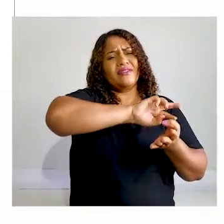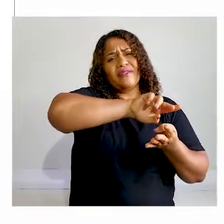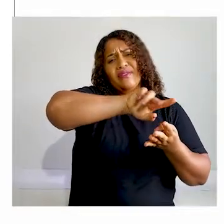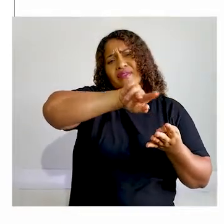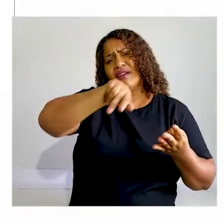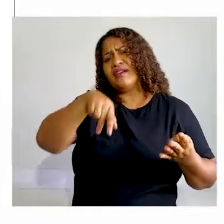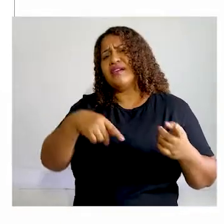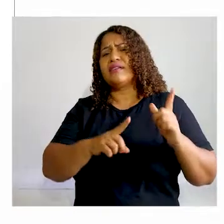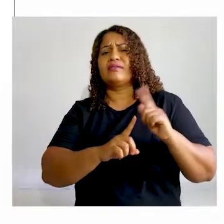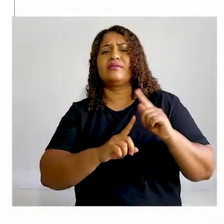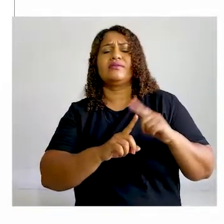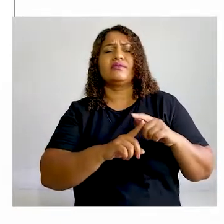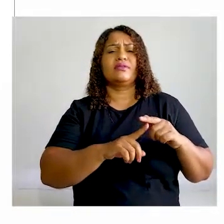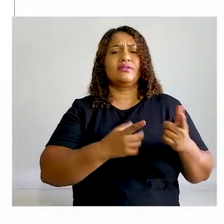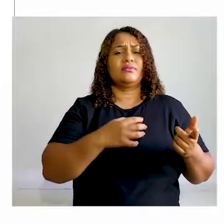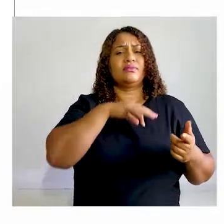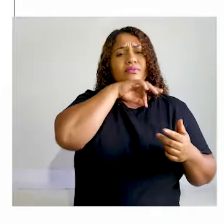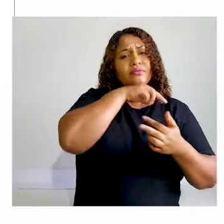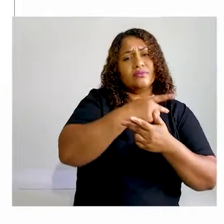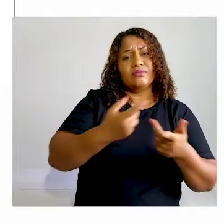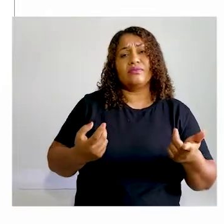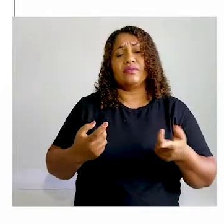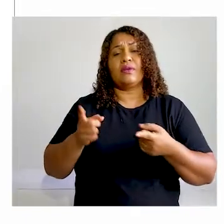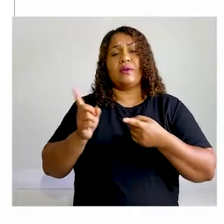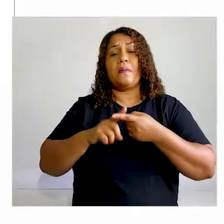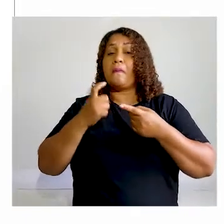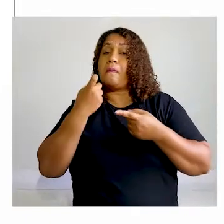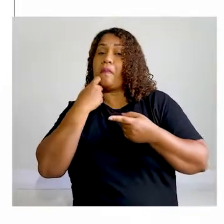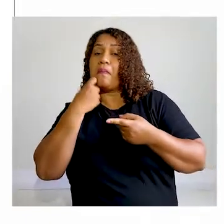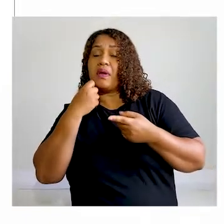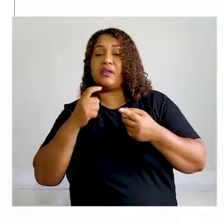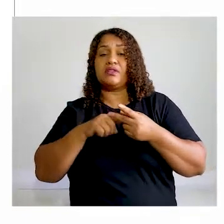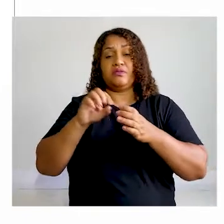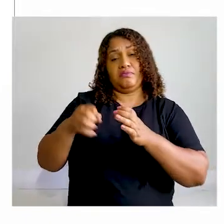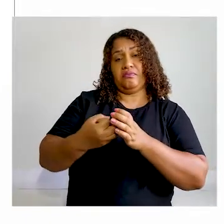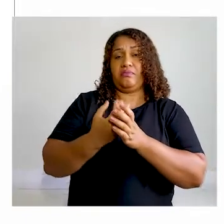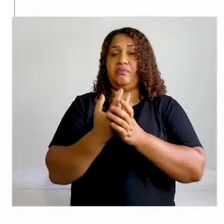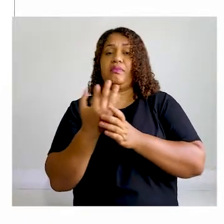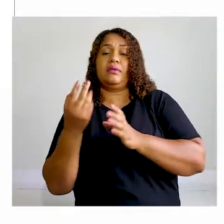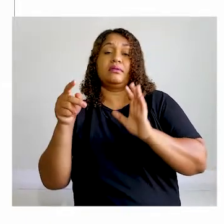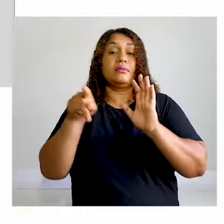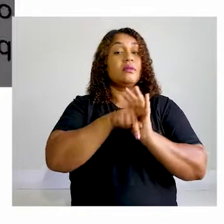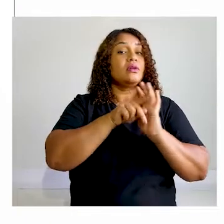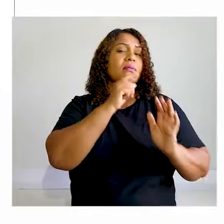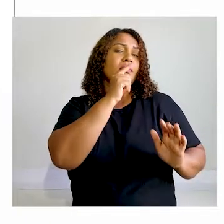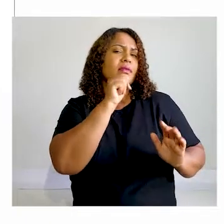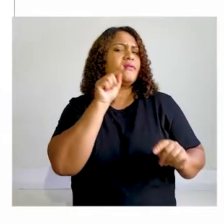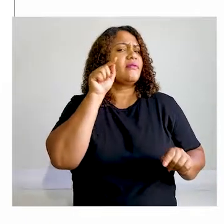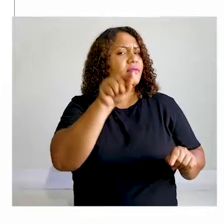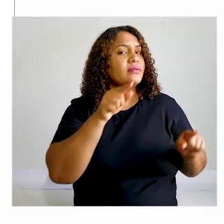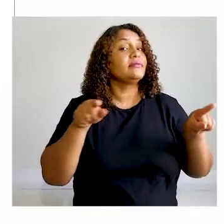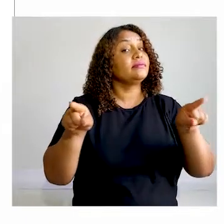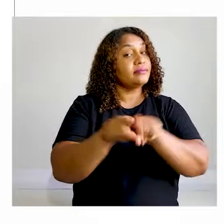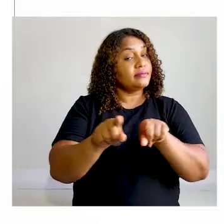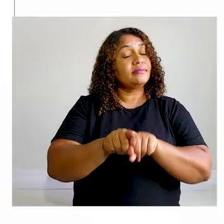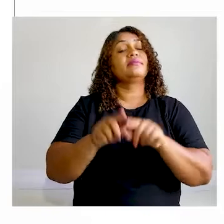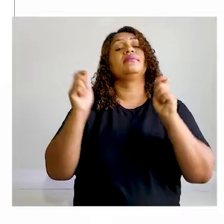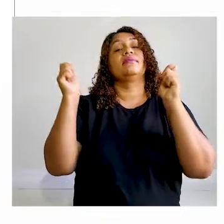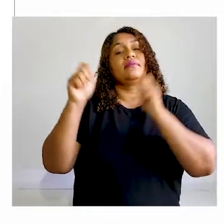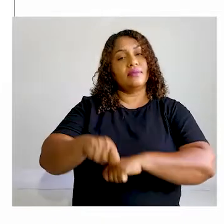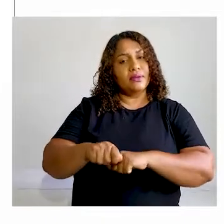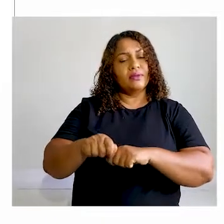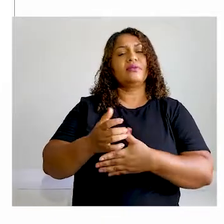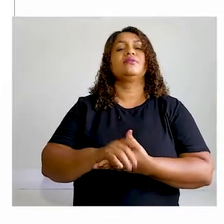de milhares de espécies de seres vivos, como os peixes e plantas aquáticas. Você também